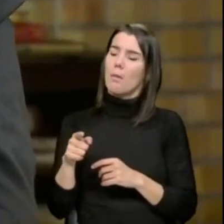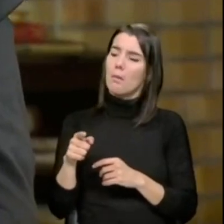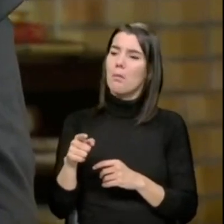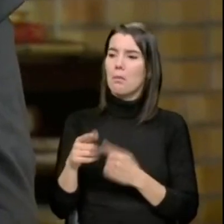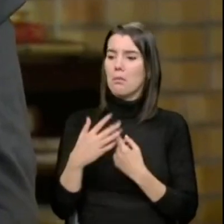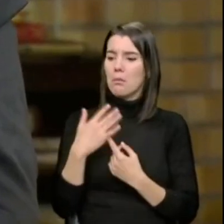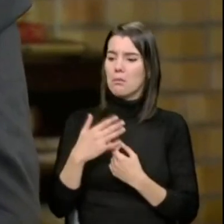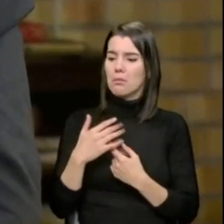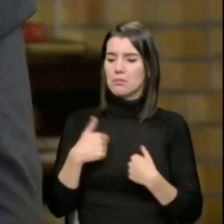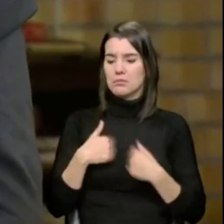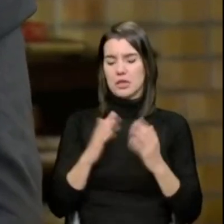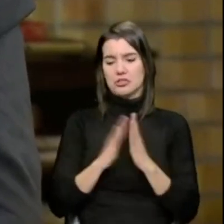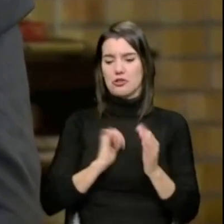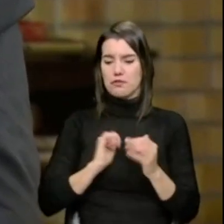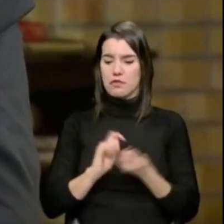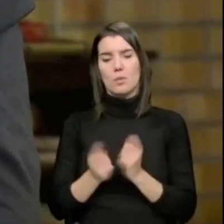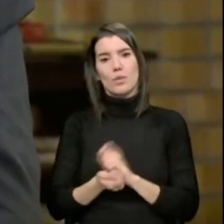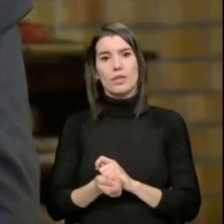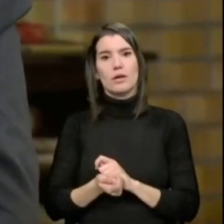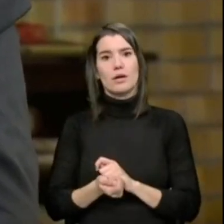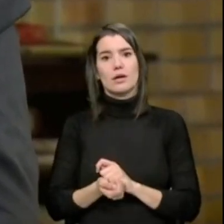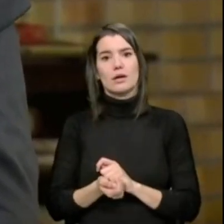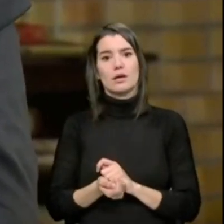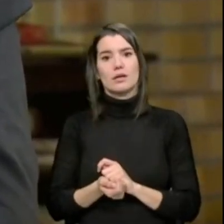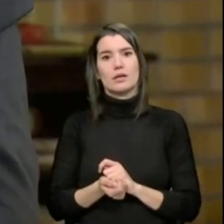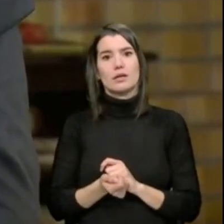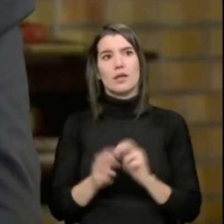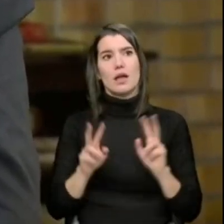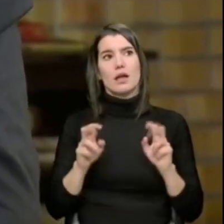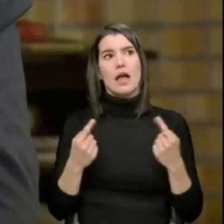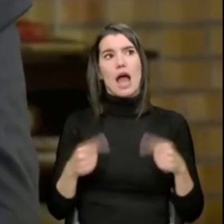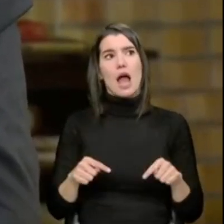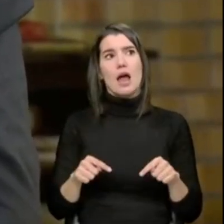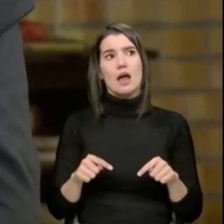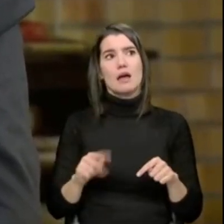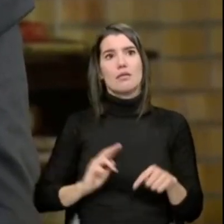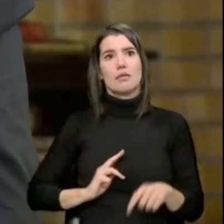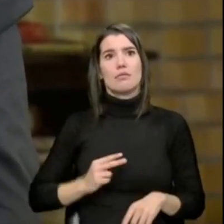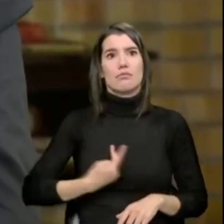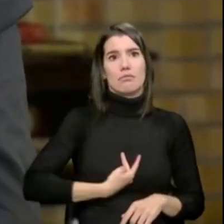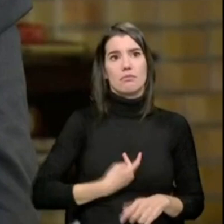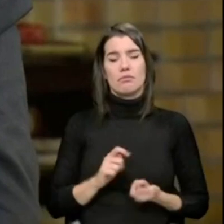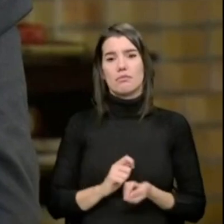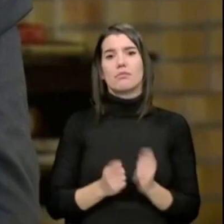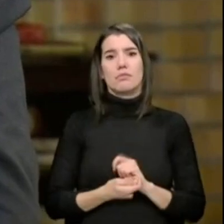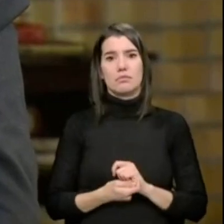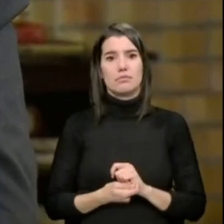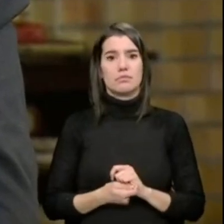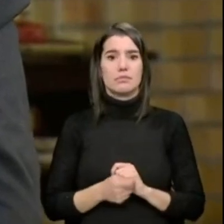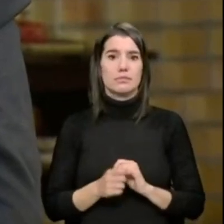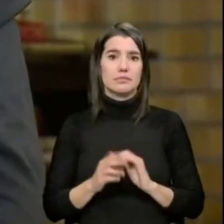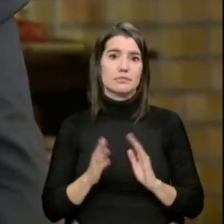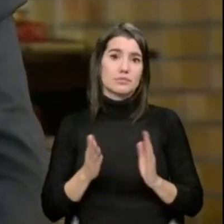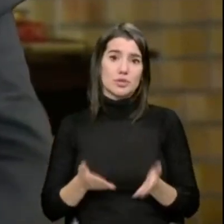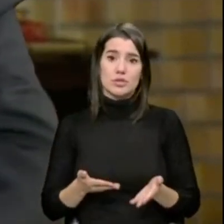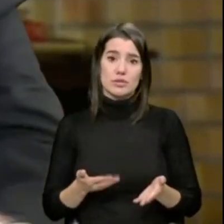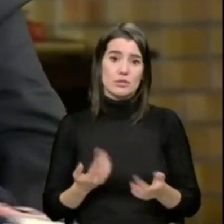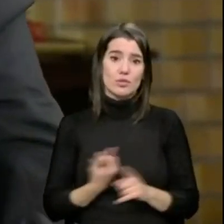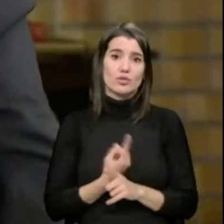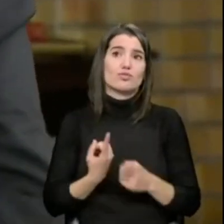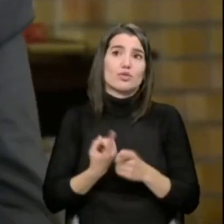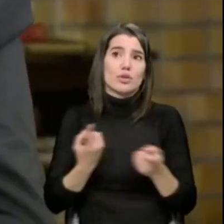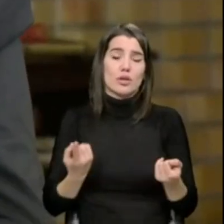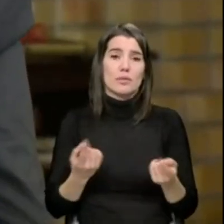muda de religião, há aqui uma provocação, uma conversão, que é preciso ter razões para isso e pronto, e